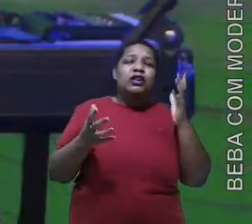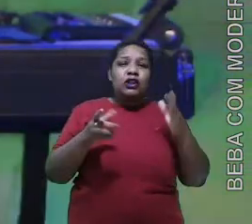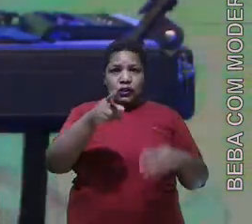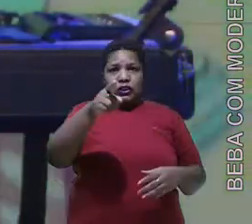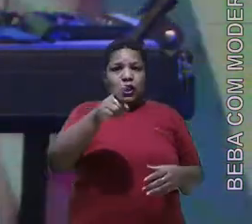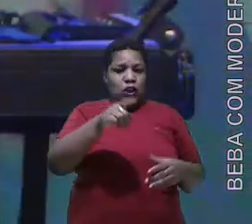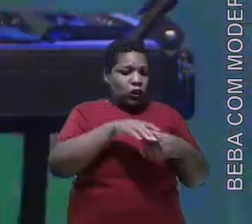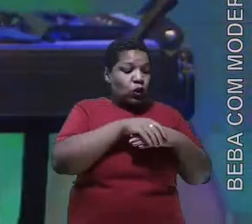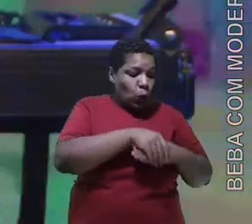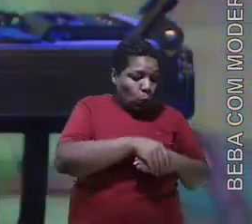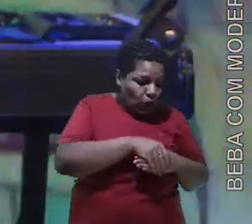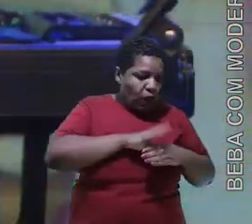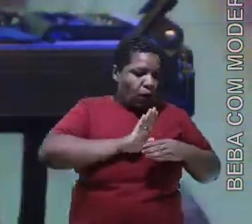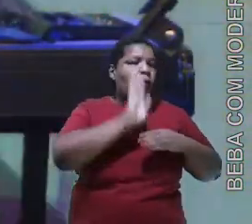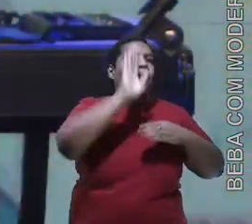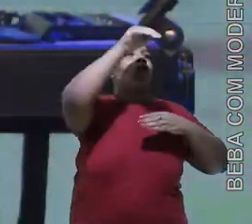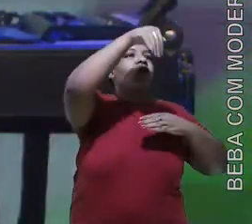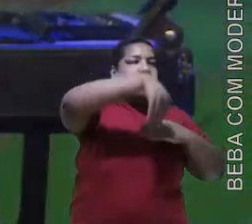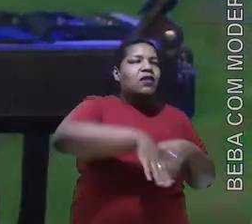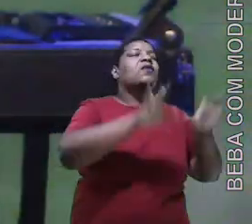E aí